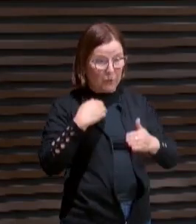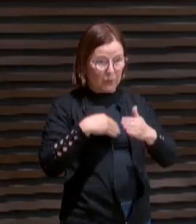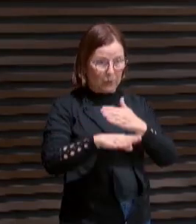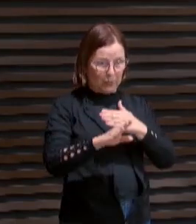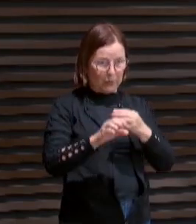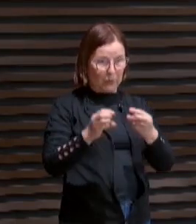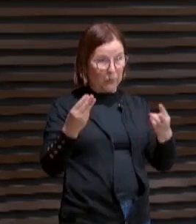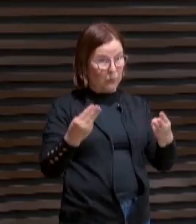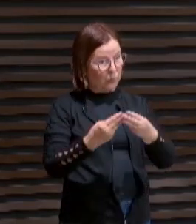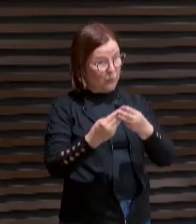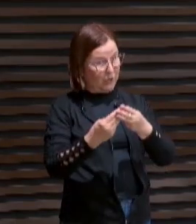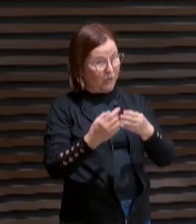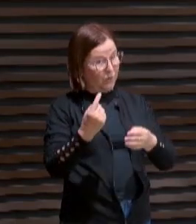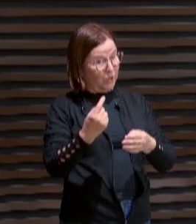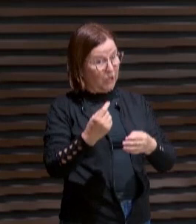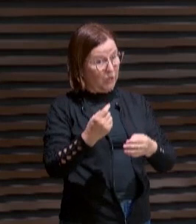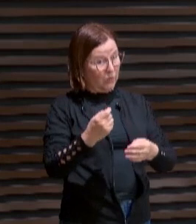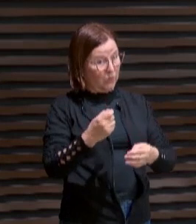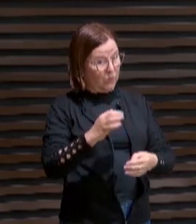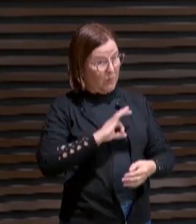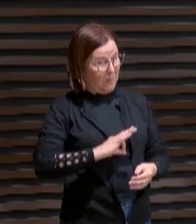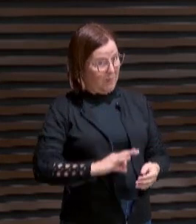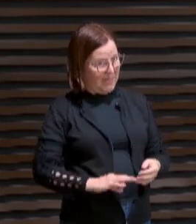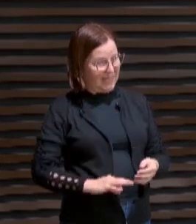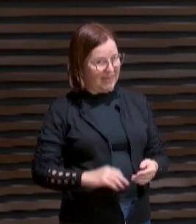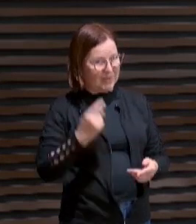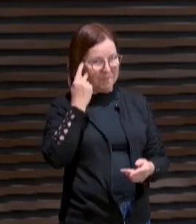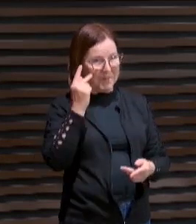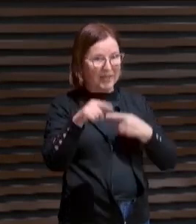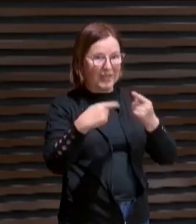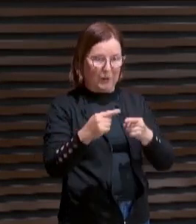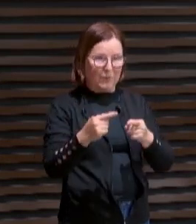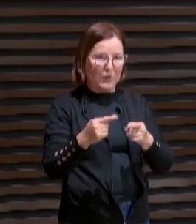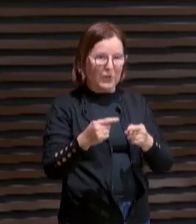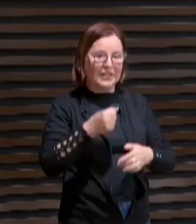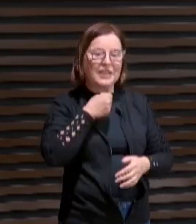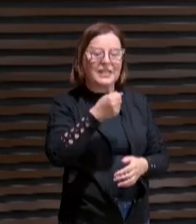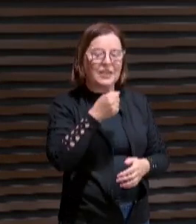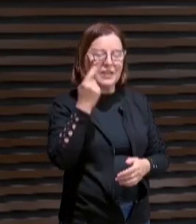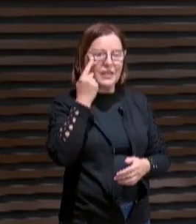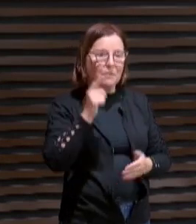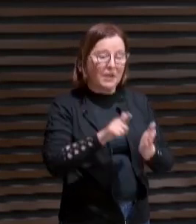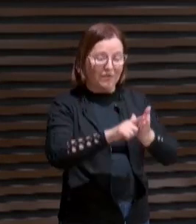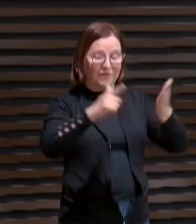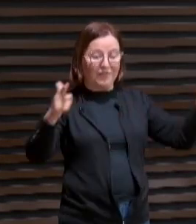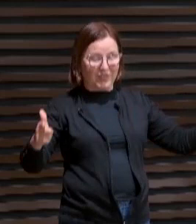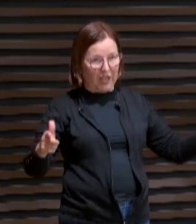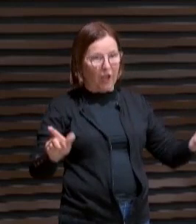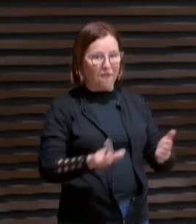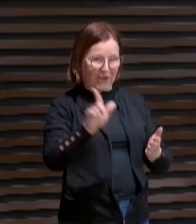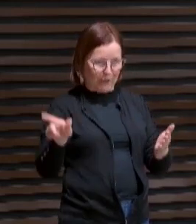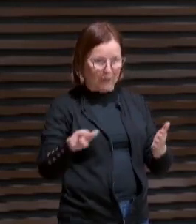depois fazer uma entrevista para a Folha de Londrina. E quando a